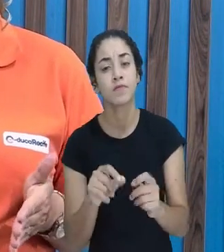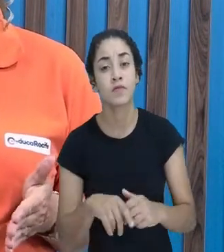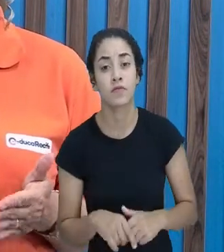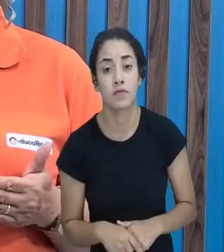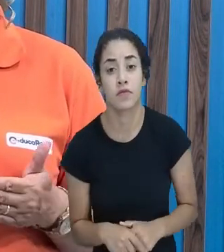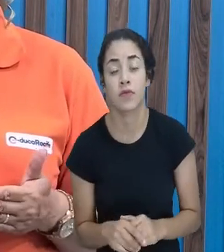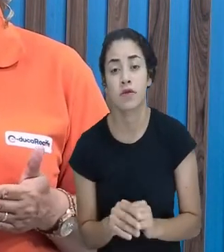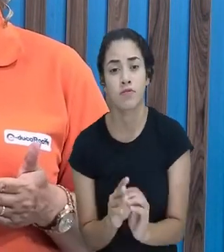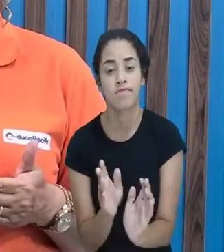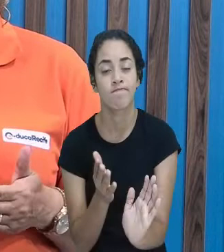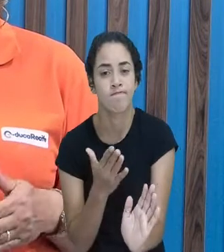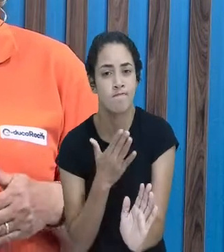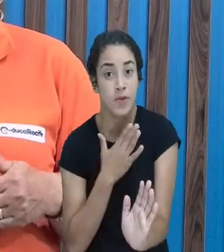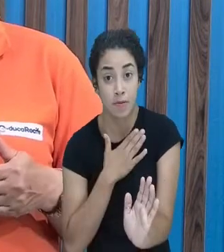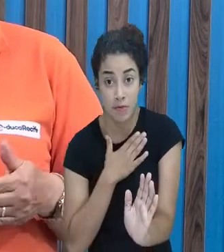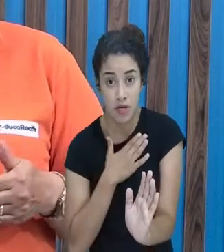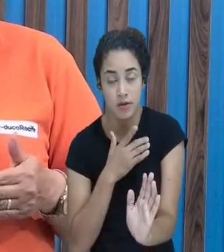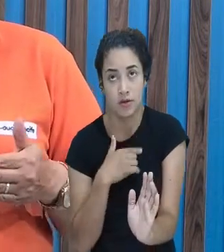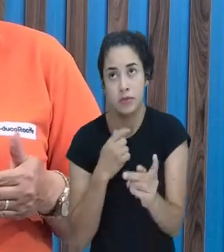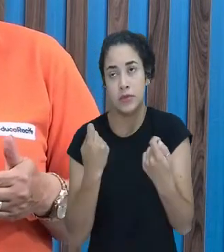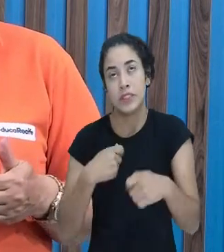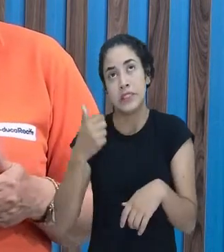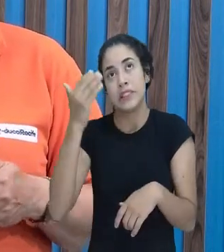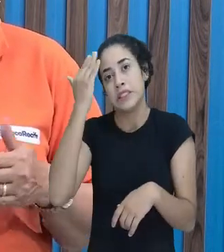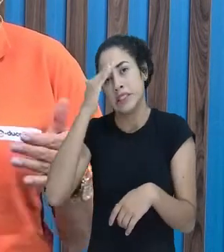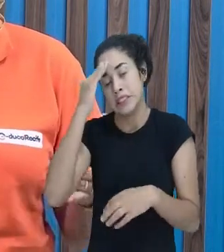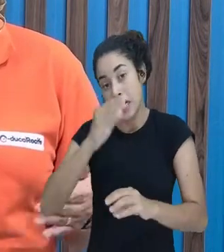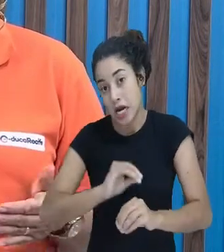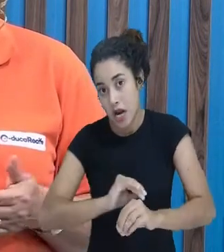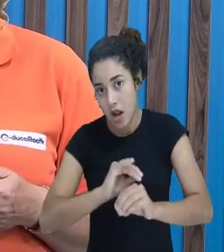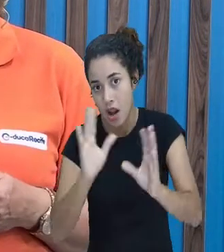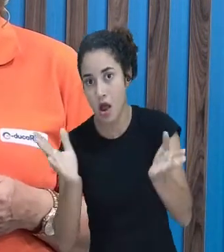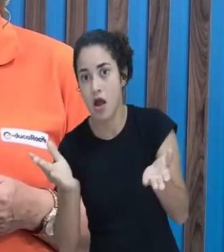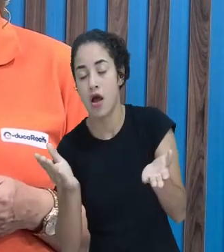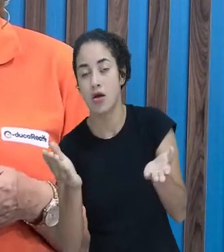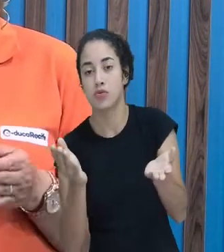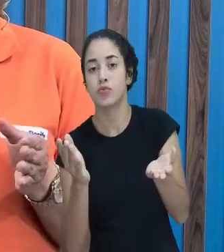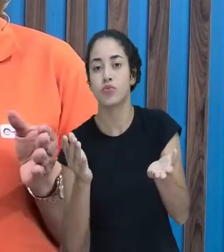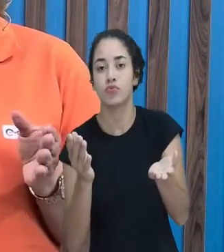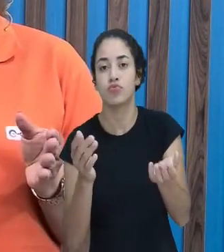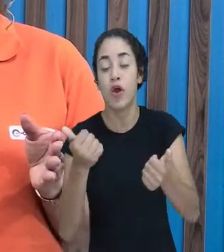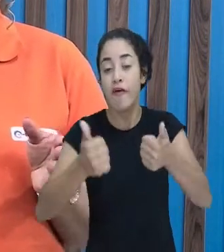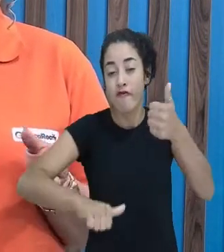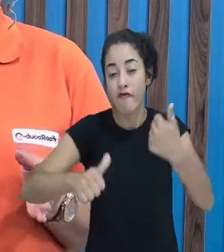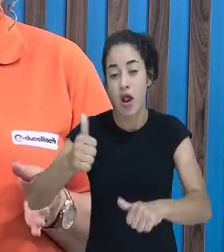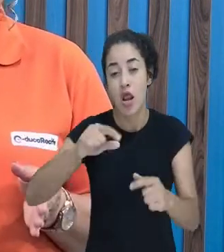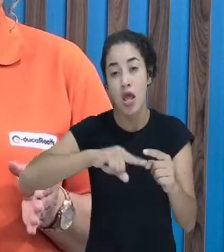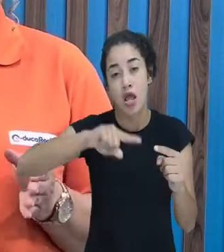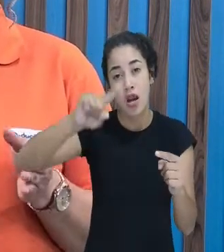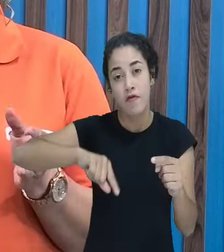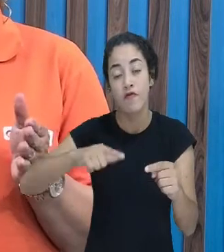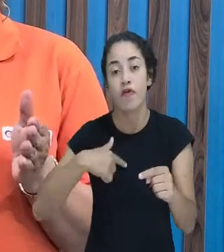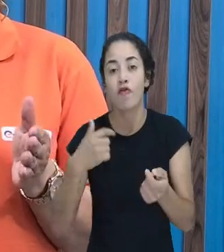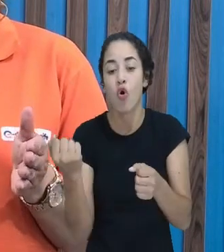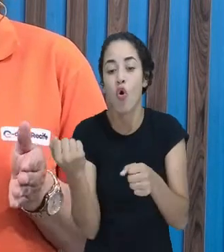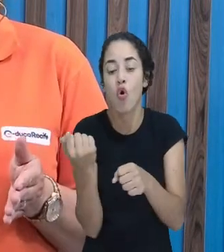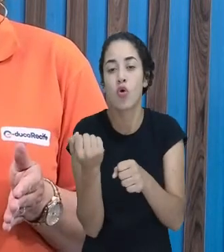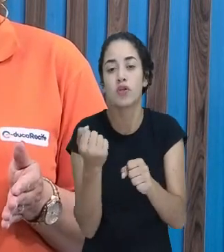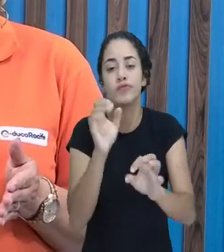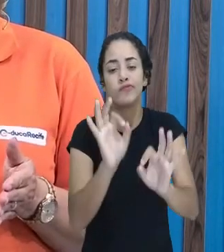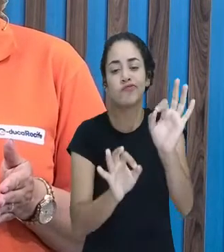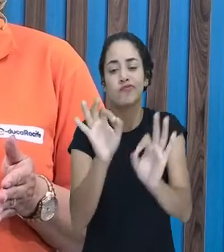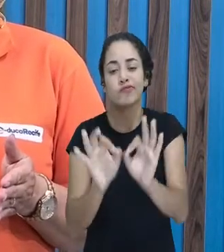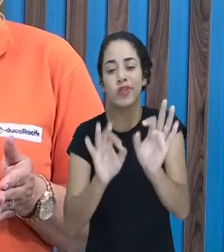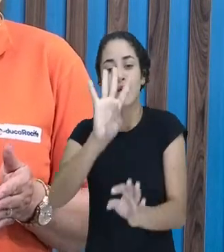para mim ter uma noção melhor do gráfico, eu vou construir uma tabela com todos os dados